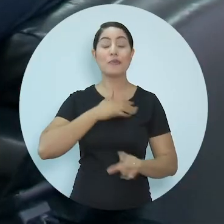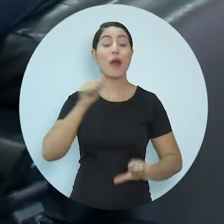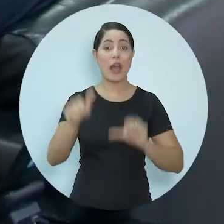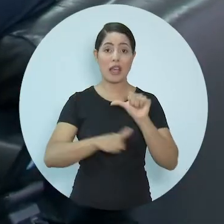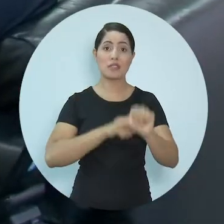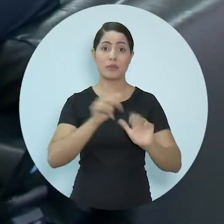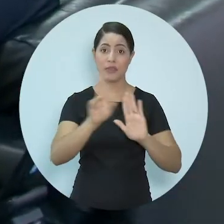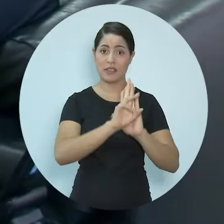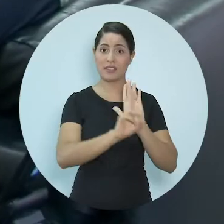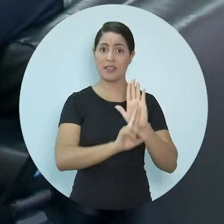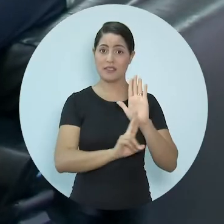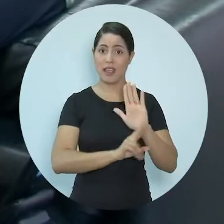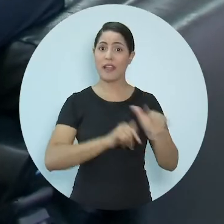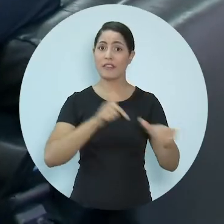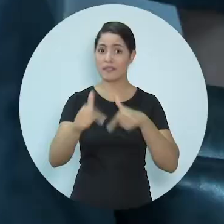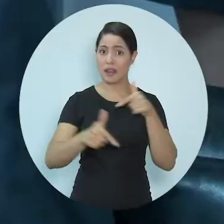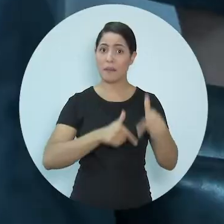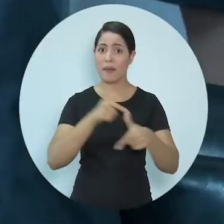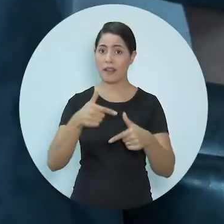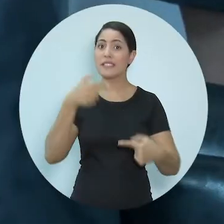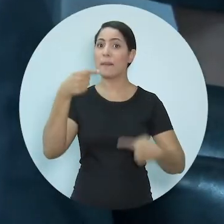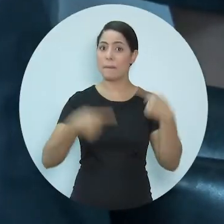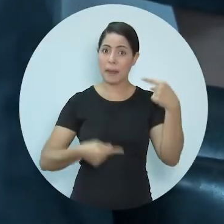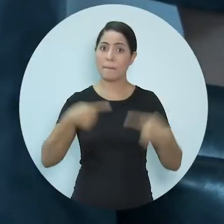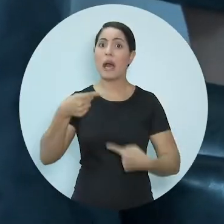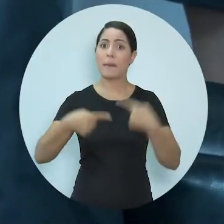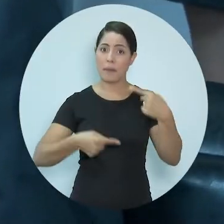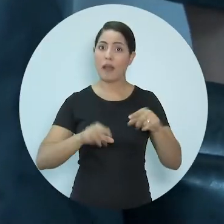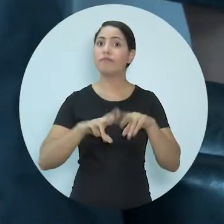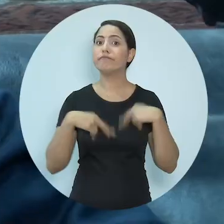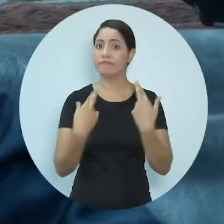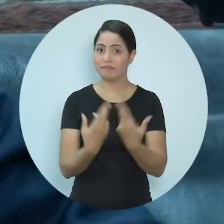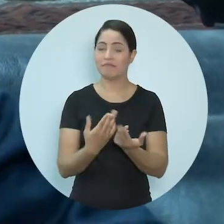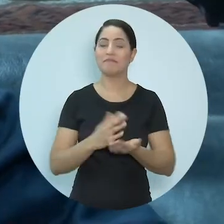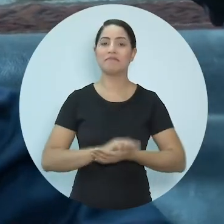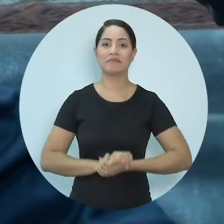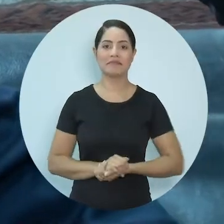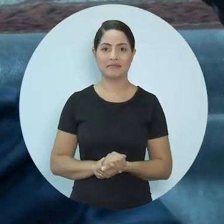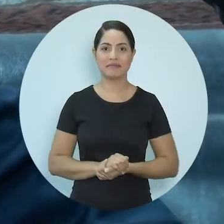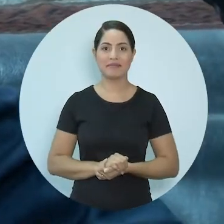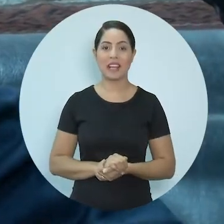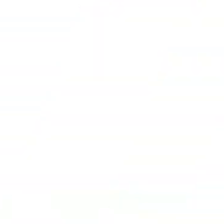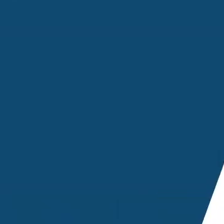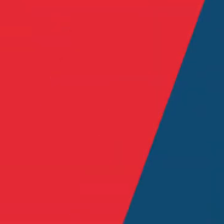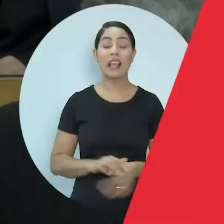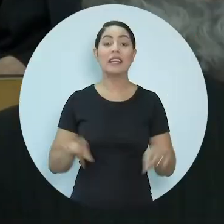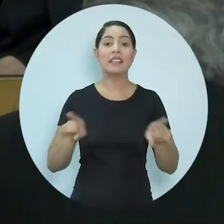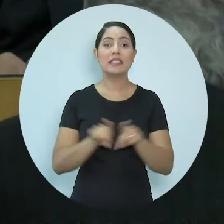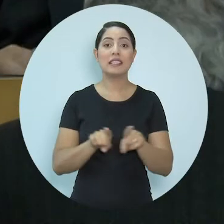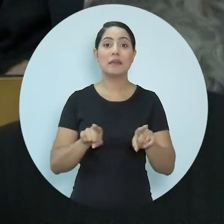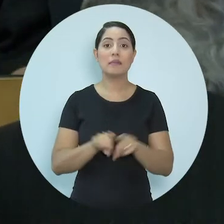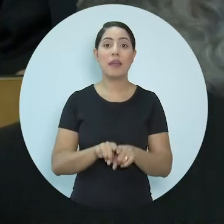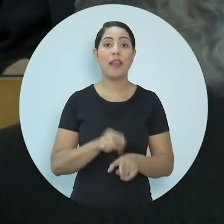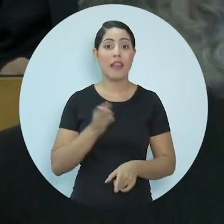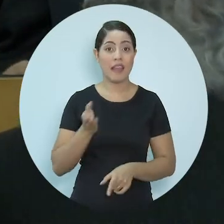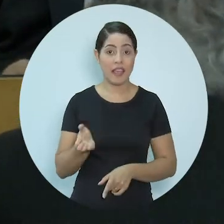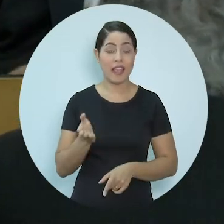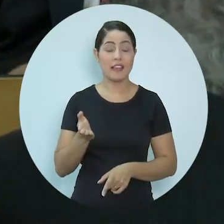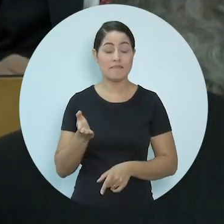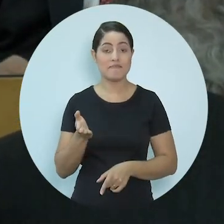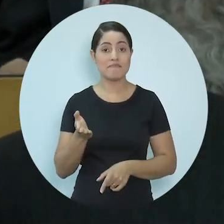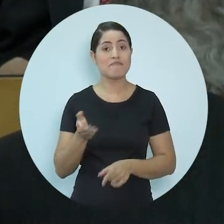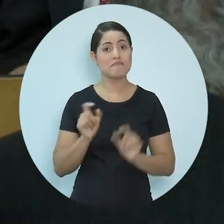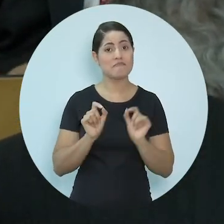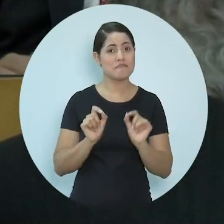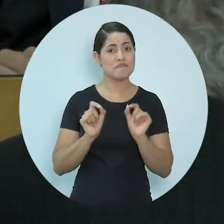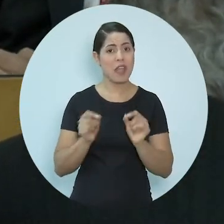As alterações na legislação trabalhista no Brasil foram debatidas na reunião. O presidente nacional da